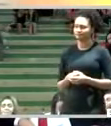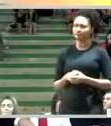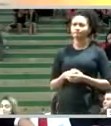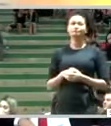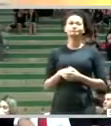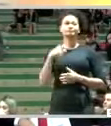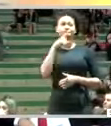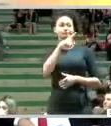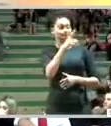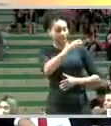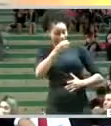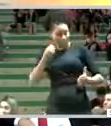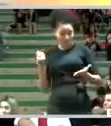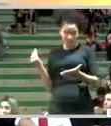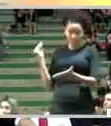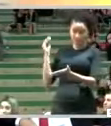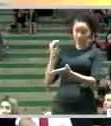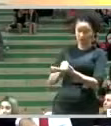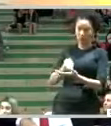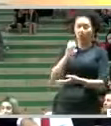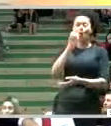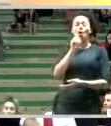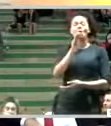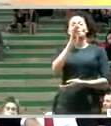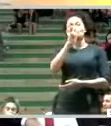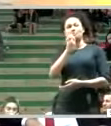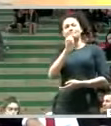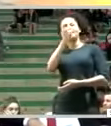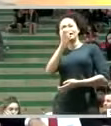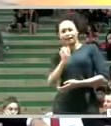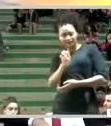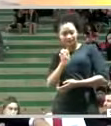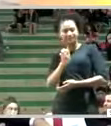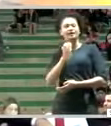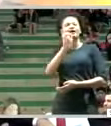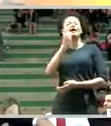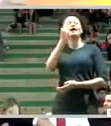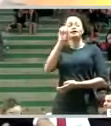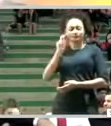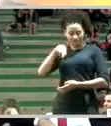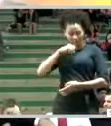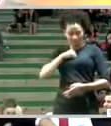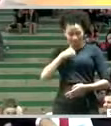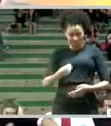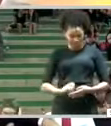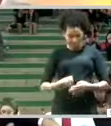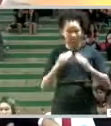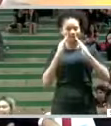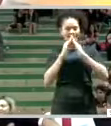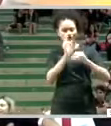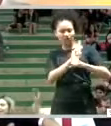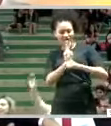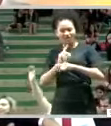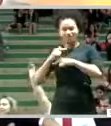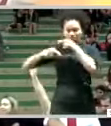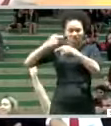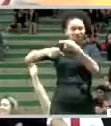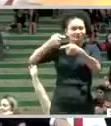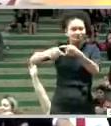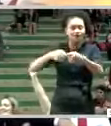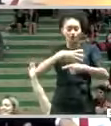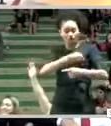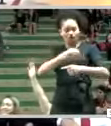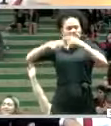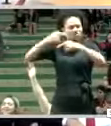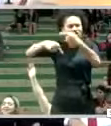Coloca aí no livro. Obed-Edom vai fazer parte do sacerdote, vai ser porteiro, ele, a geração dele, a geração dos filhos